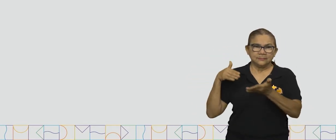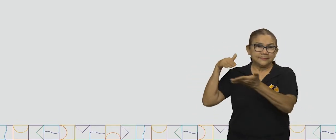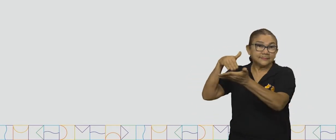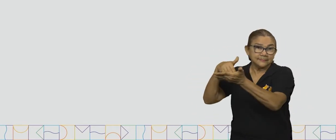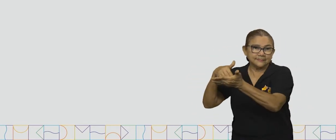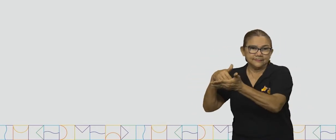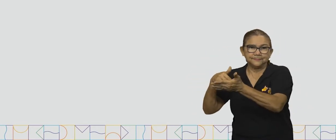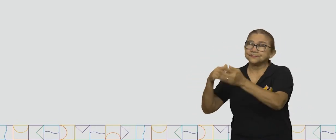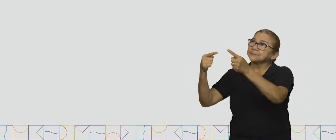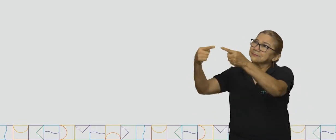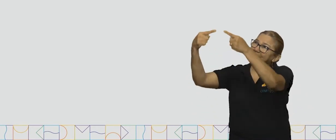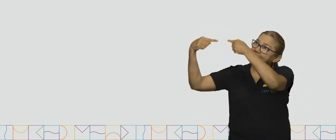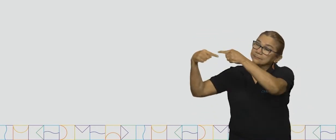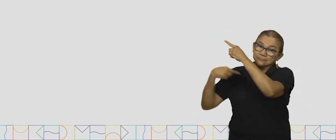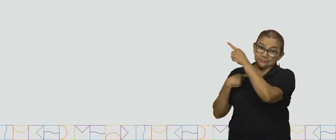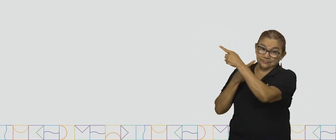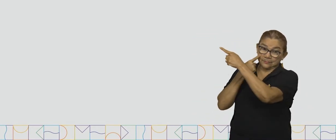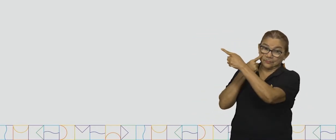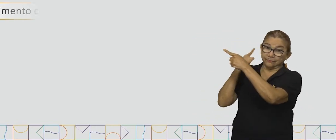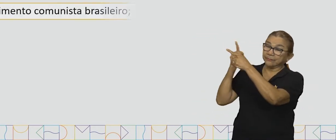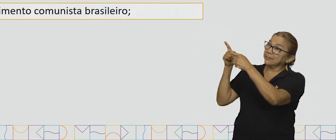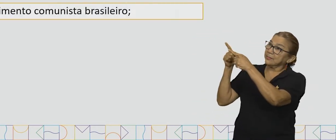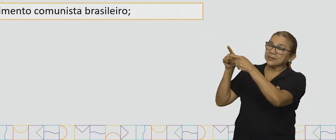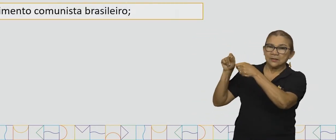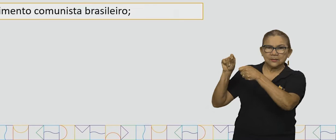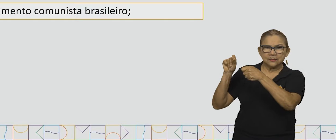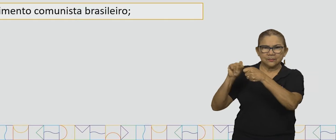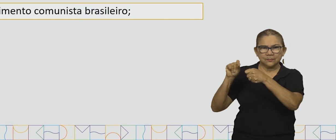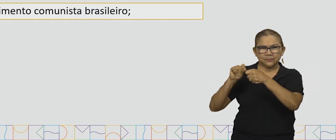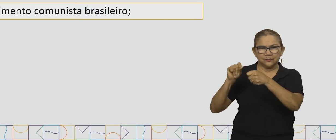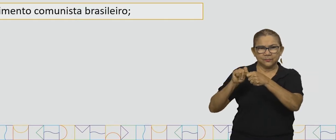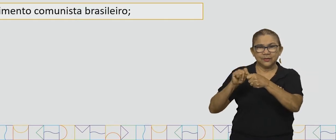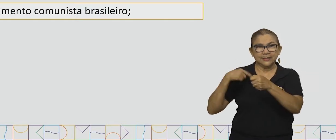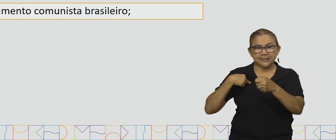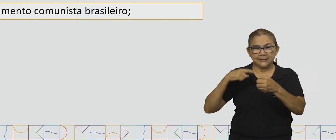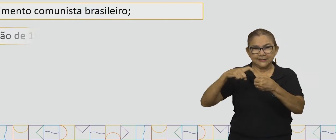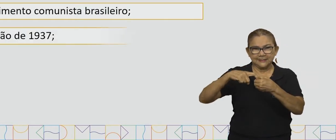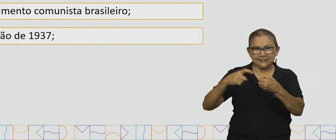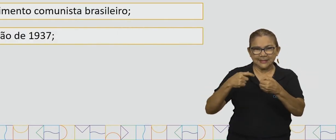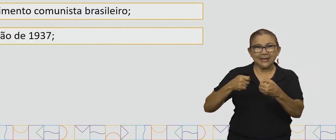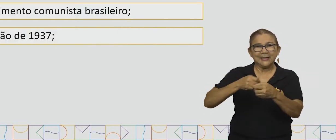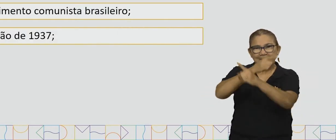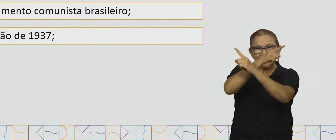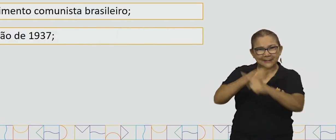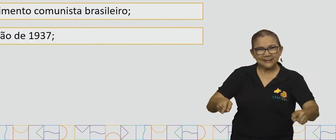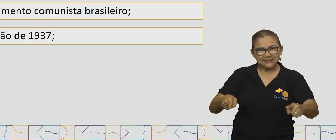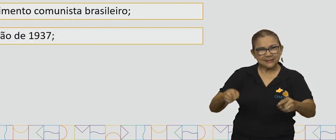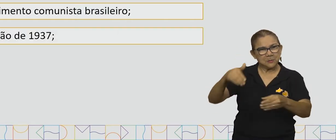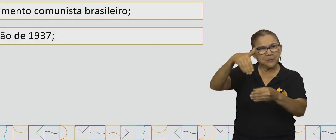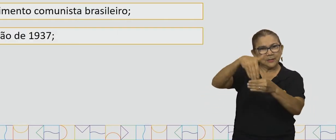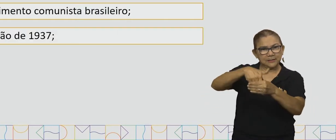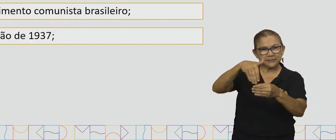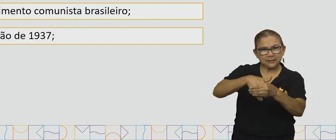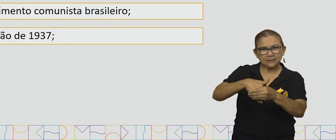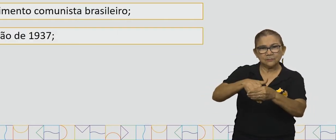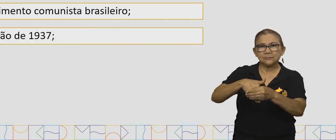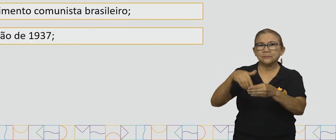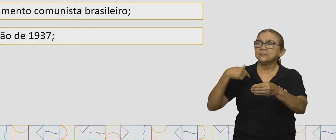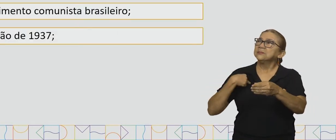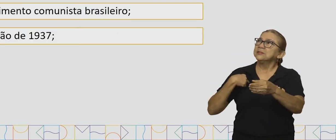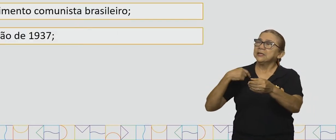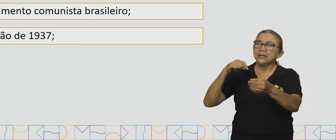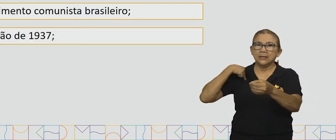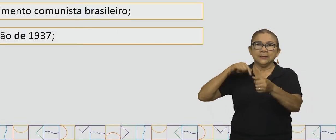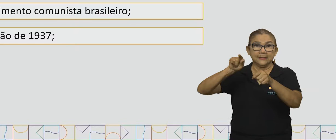seus oponentes e desarticulou o movimento comunista brasileiro. Cancelou uma eleição prevista para